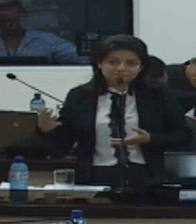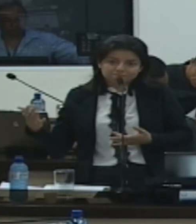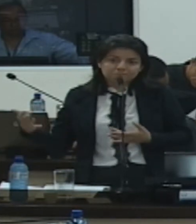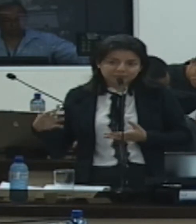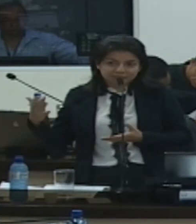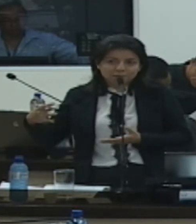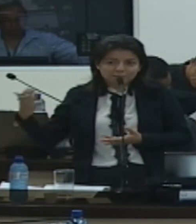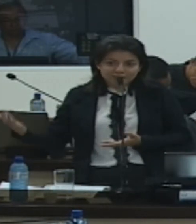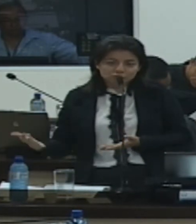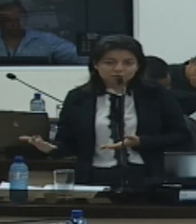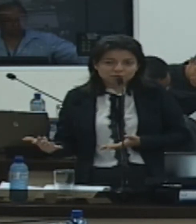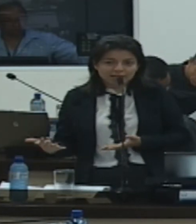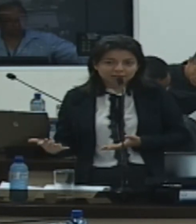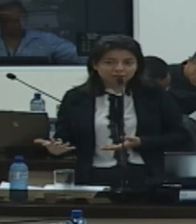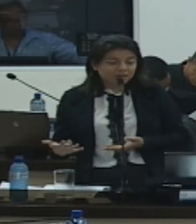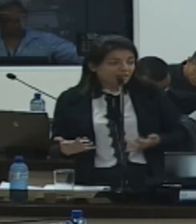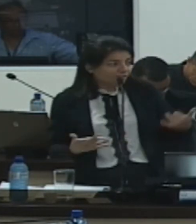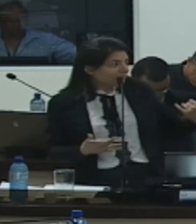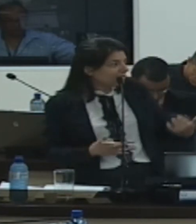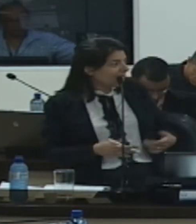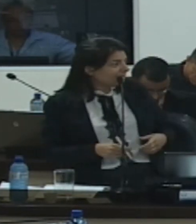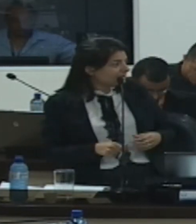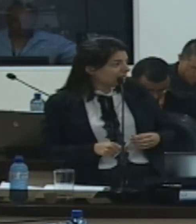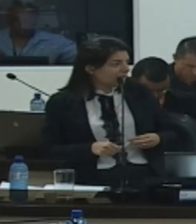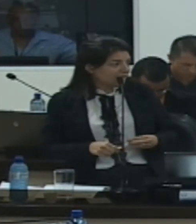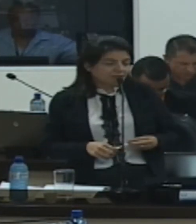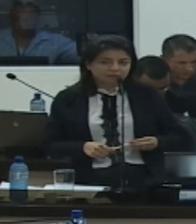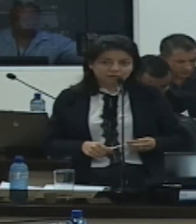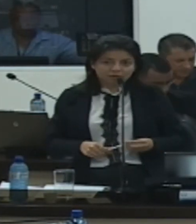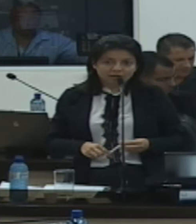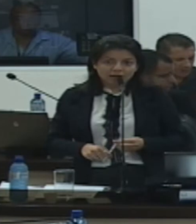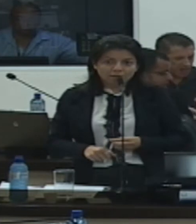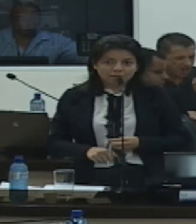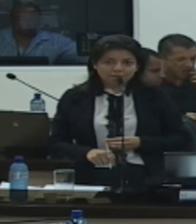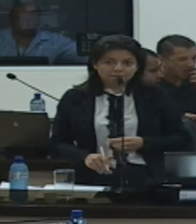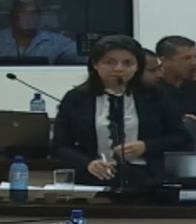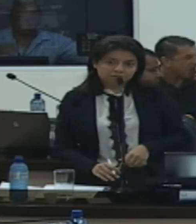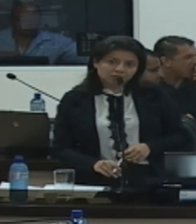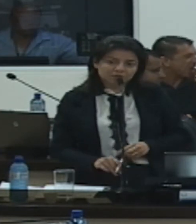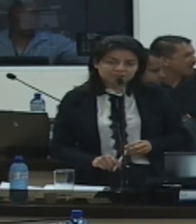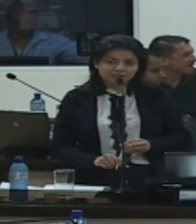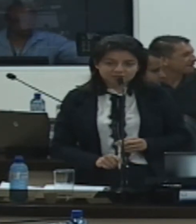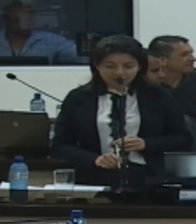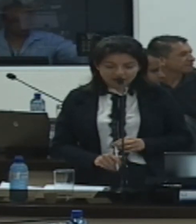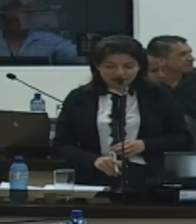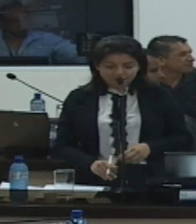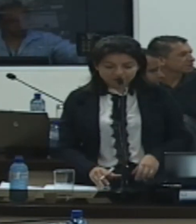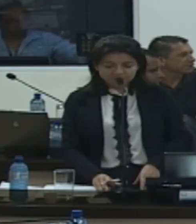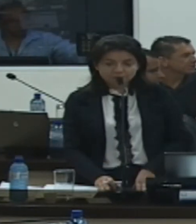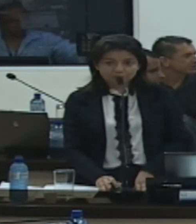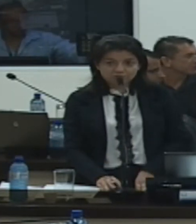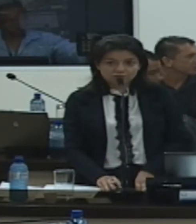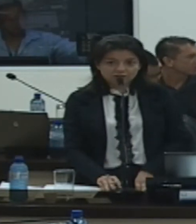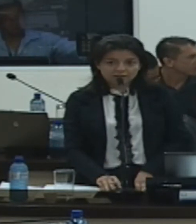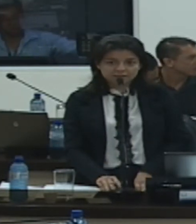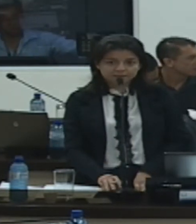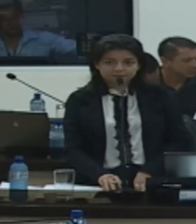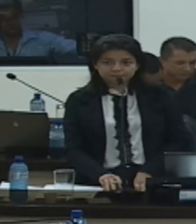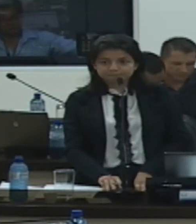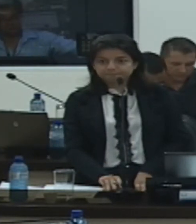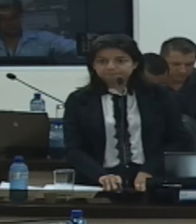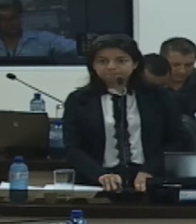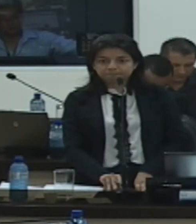até perderam parte do objeto e familiares também no local. Então, gostaria da aprovação, por